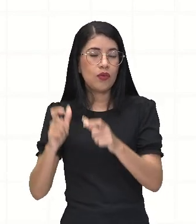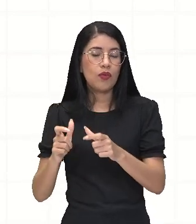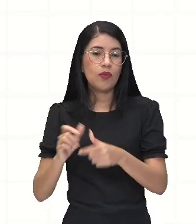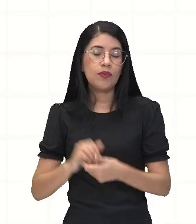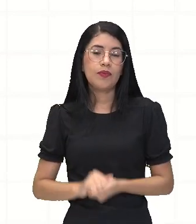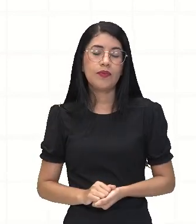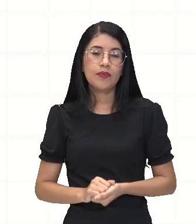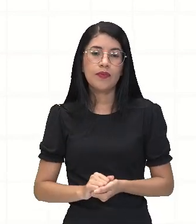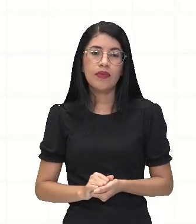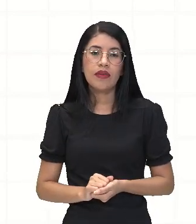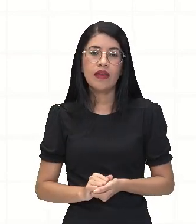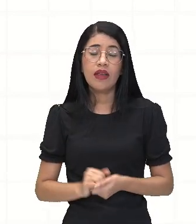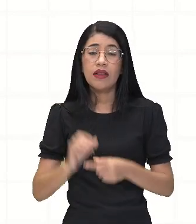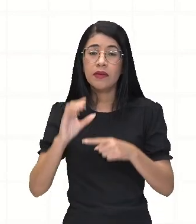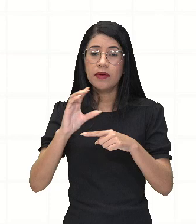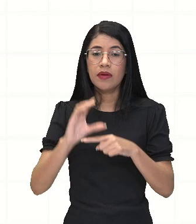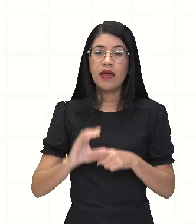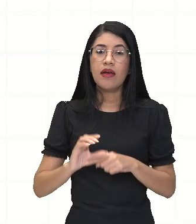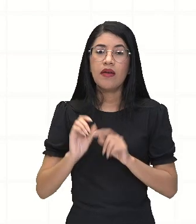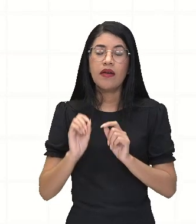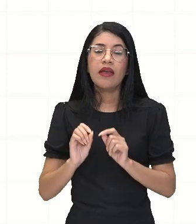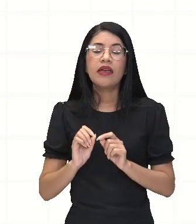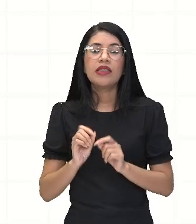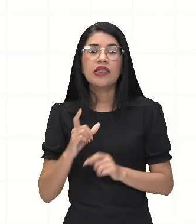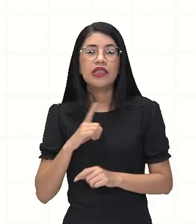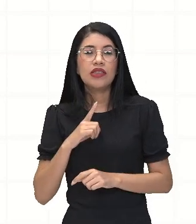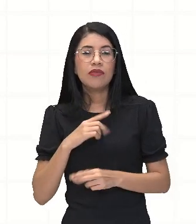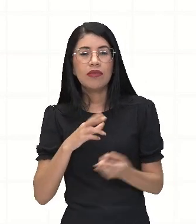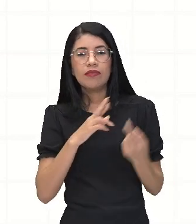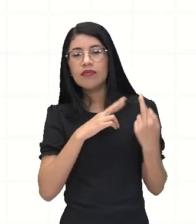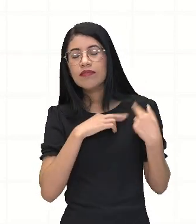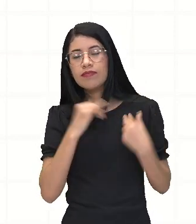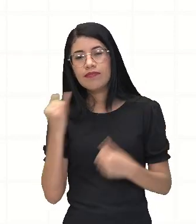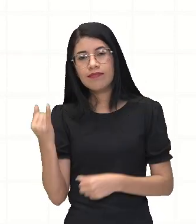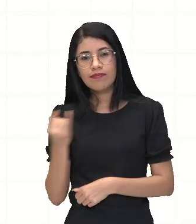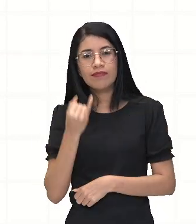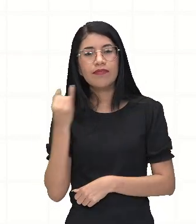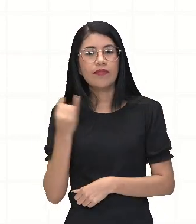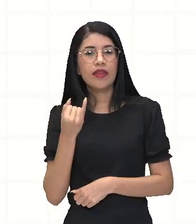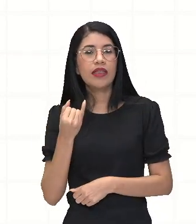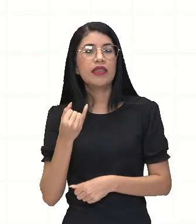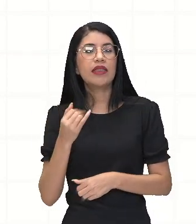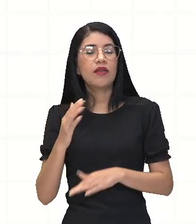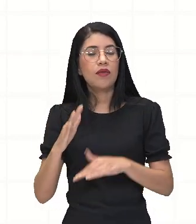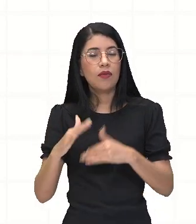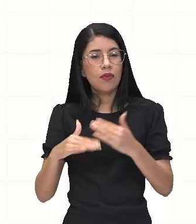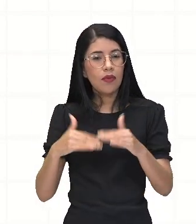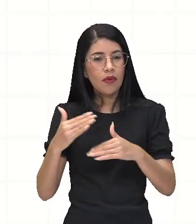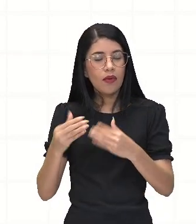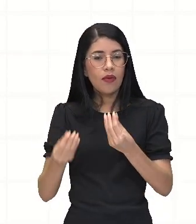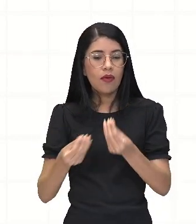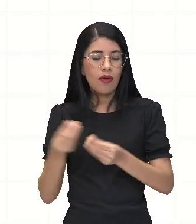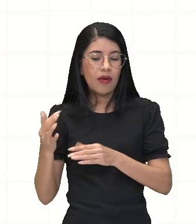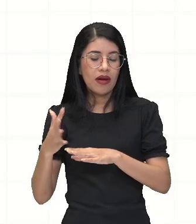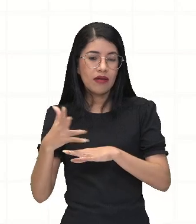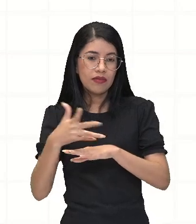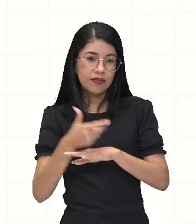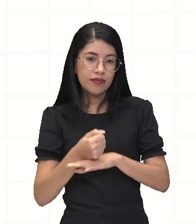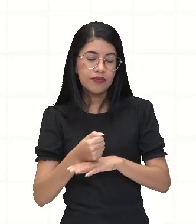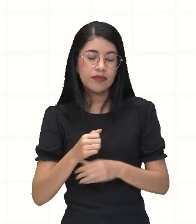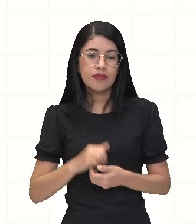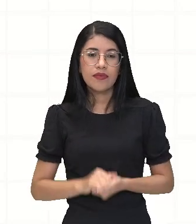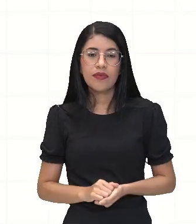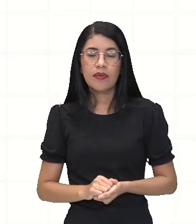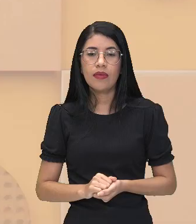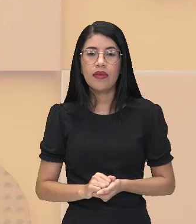as capitanias elas vão desempenhar papel também fundamental nesse processo de colonização, já que é